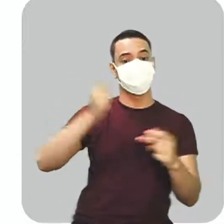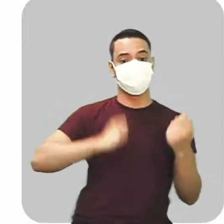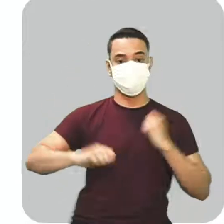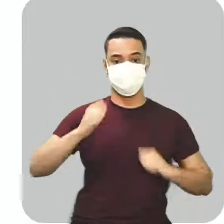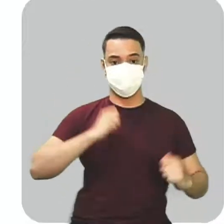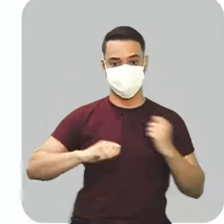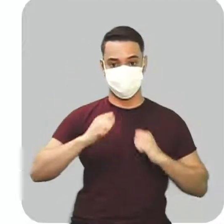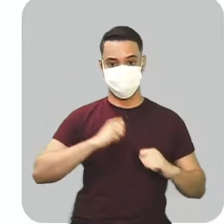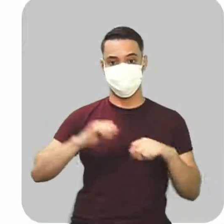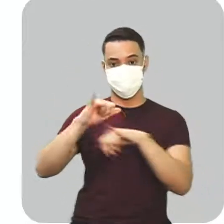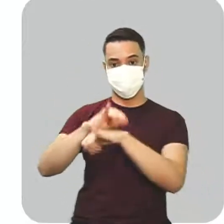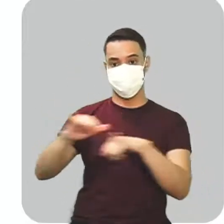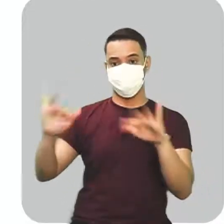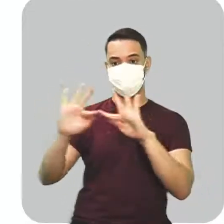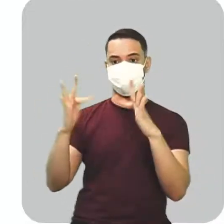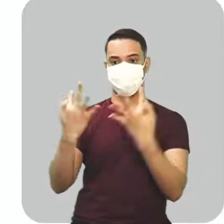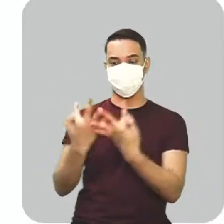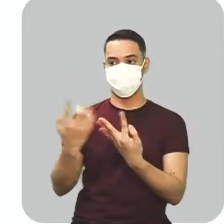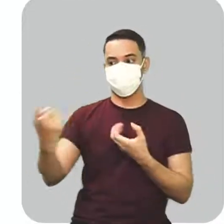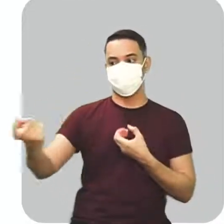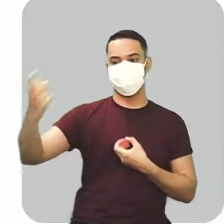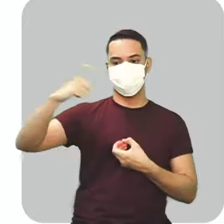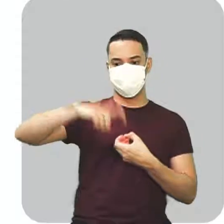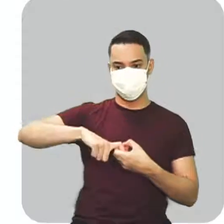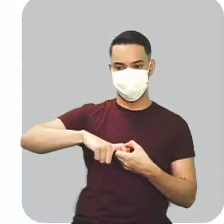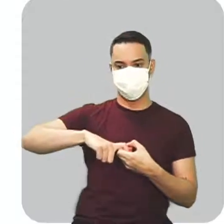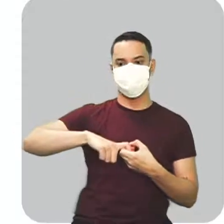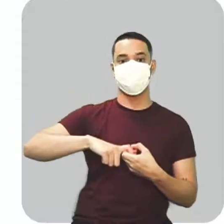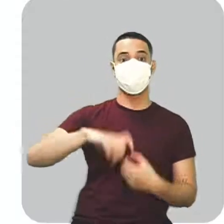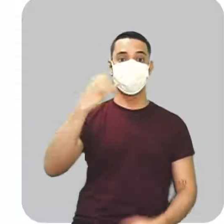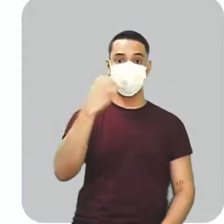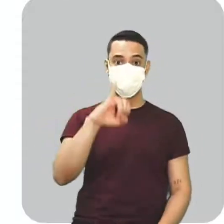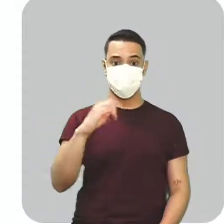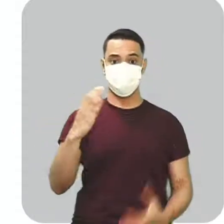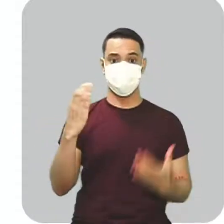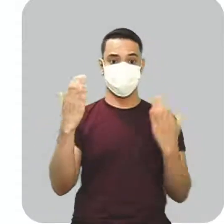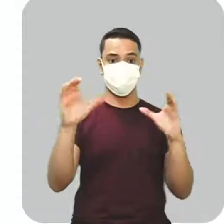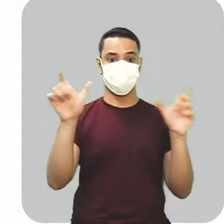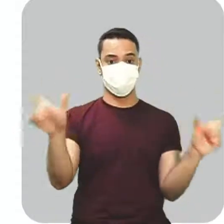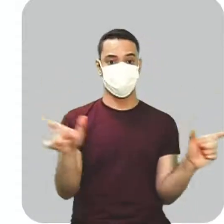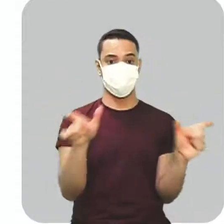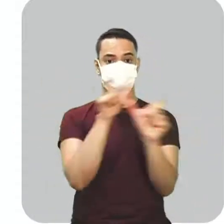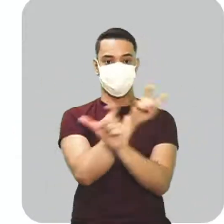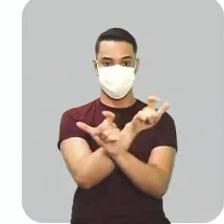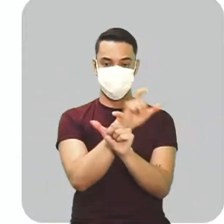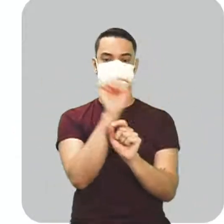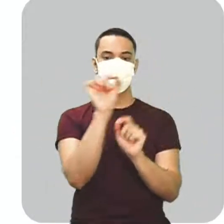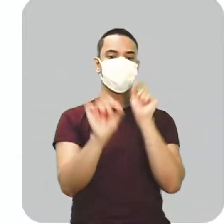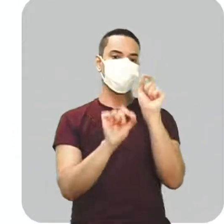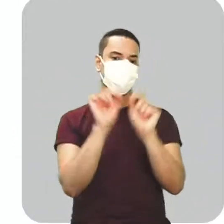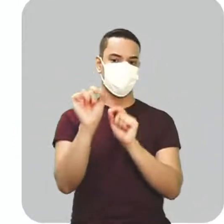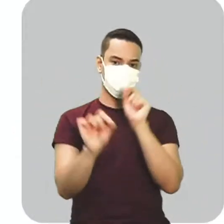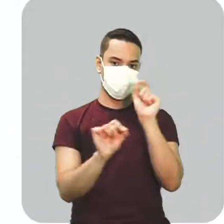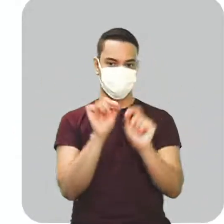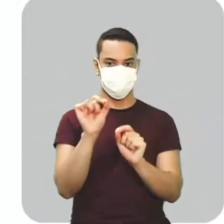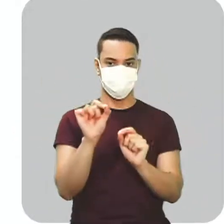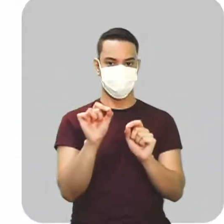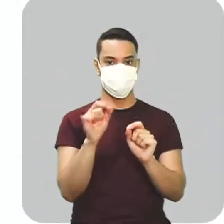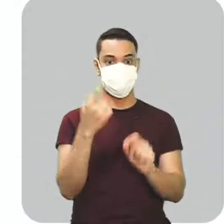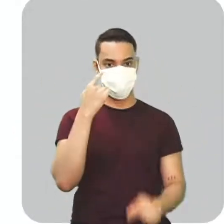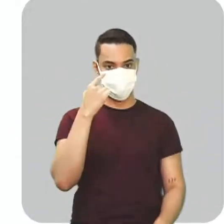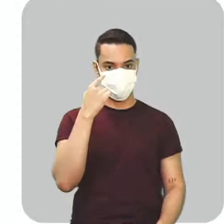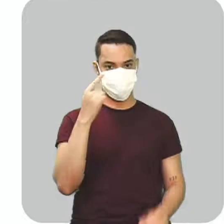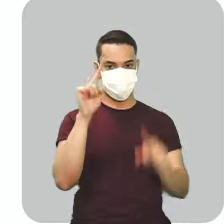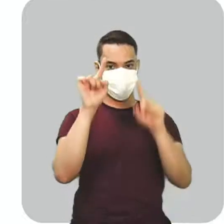familiares, pela sua volta. Se eu colocasse aqui, ó, direto,